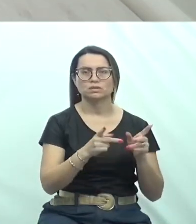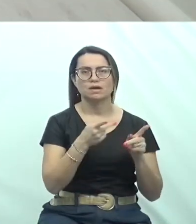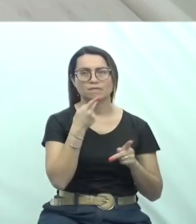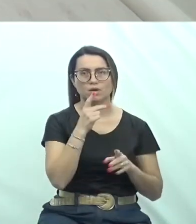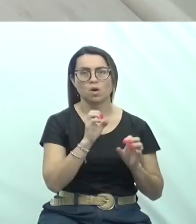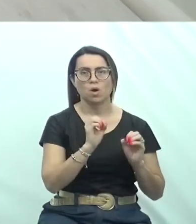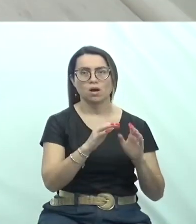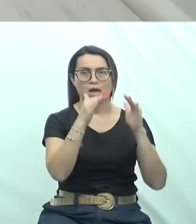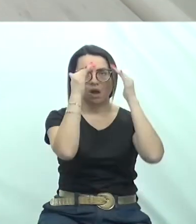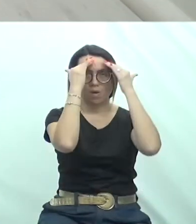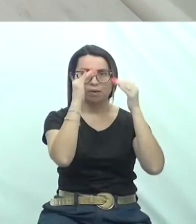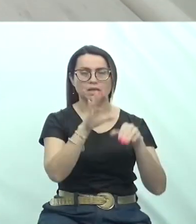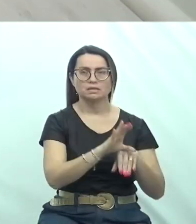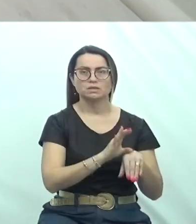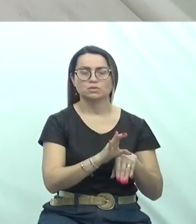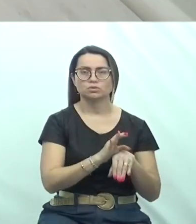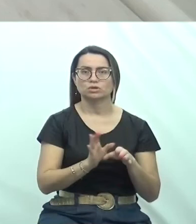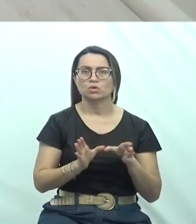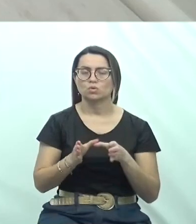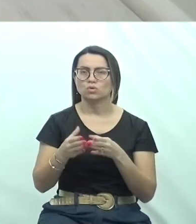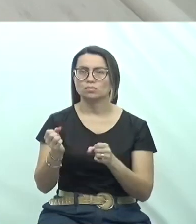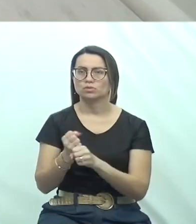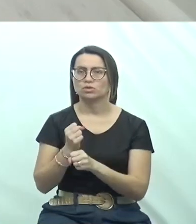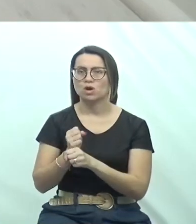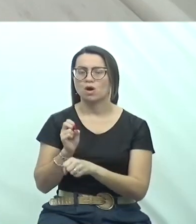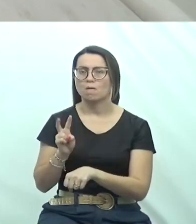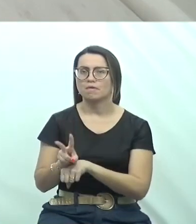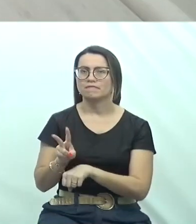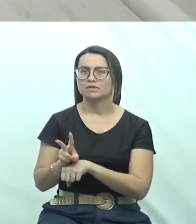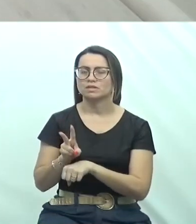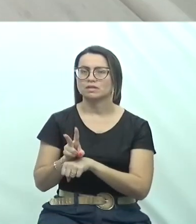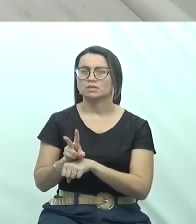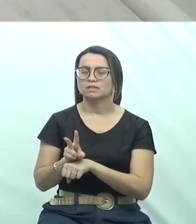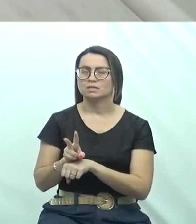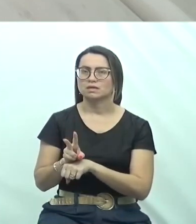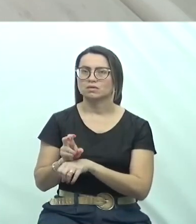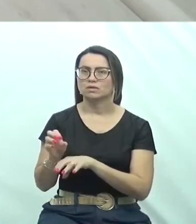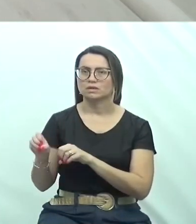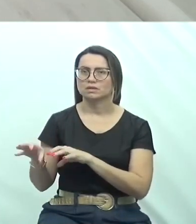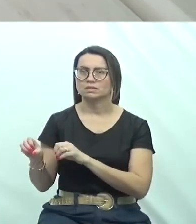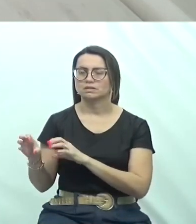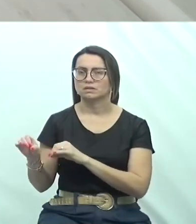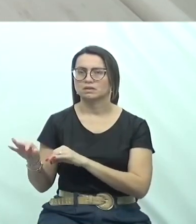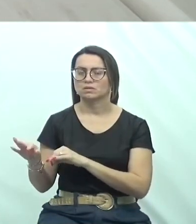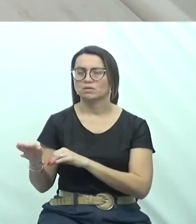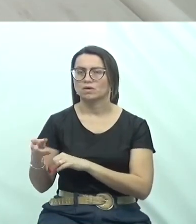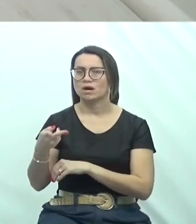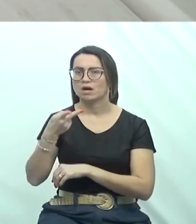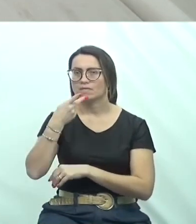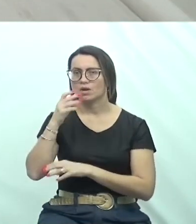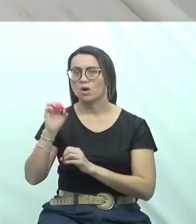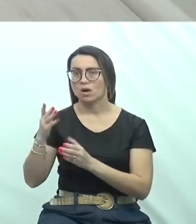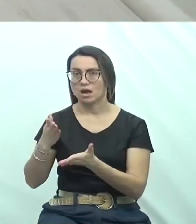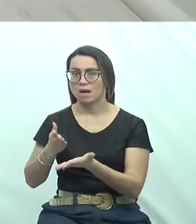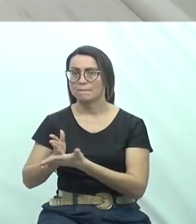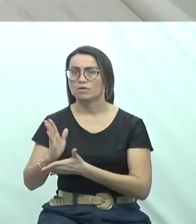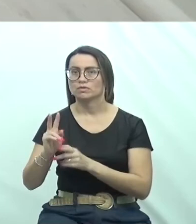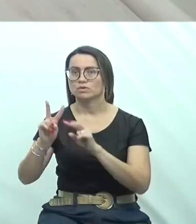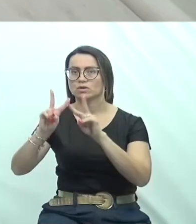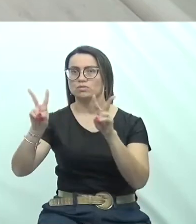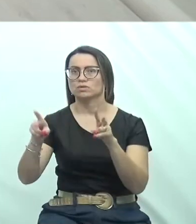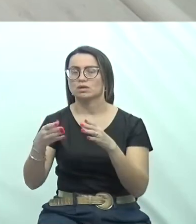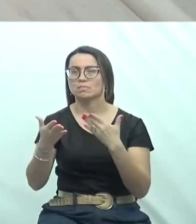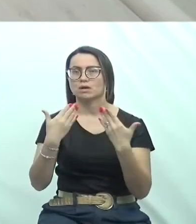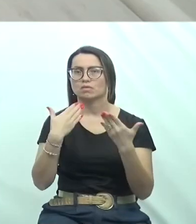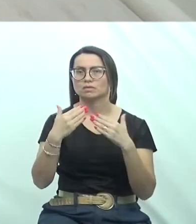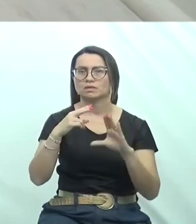opinou pela legalidade e constitucionalidade. As Comissões de Obras, de Educação e Fiscalização opinaram pela aprovação, encaminhando a